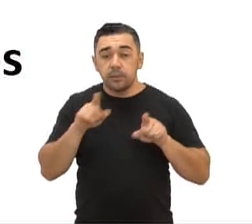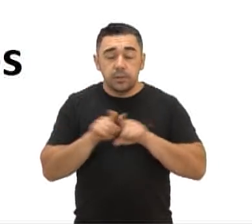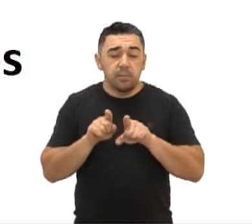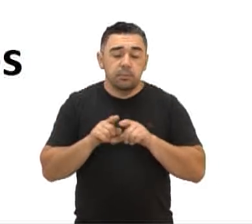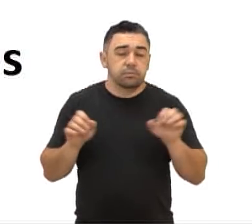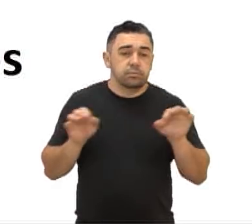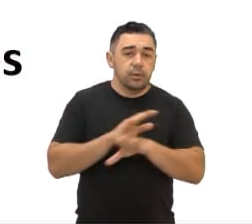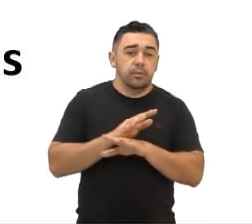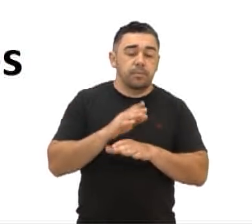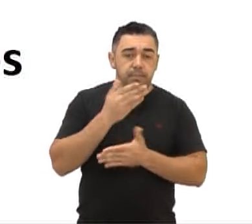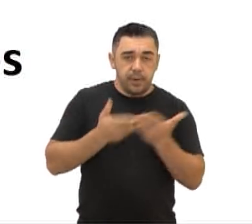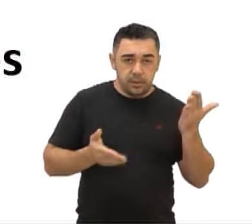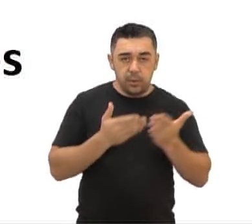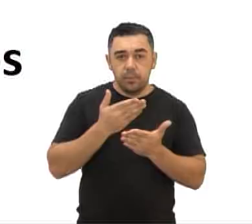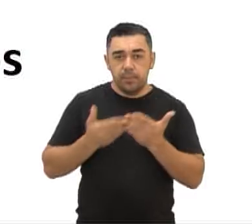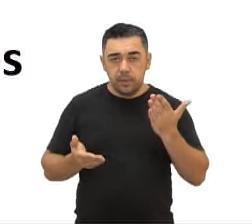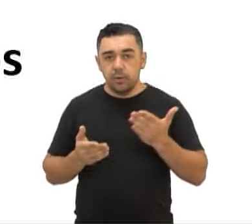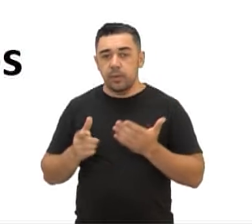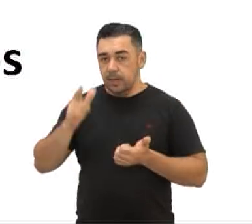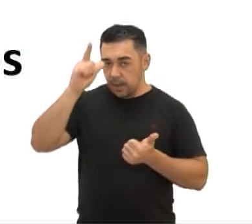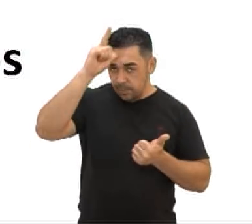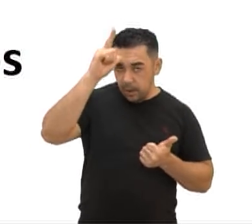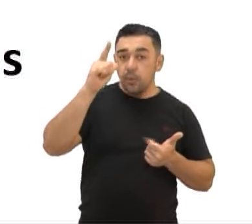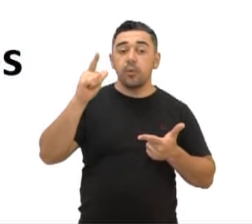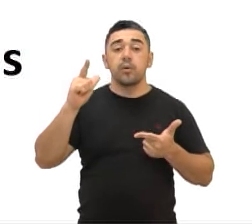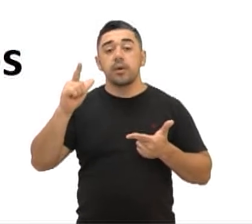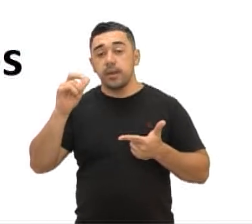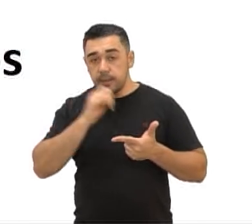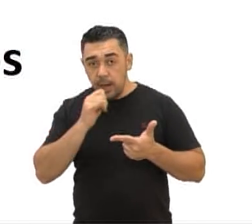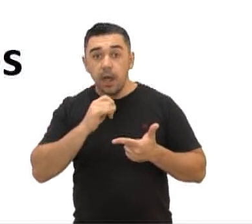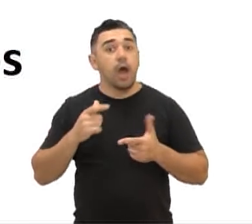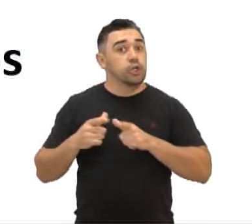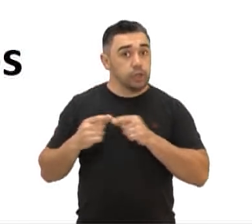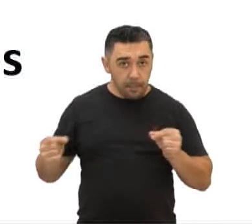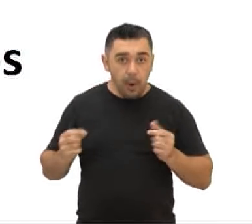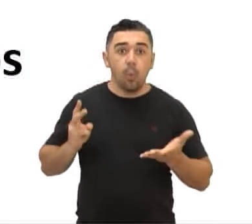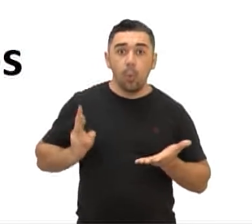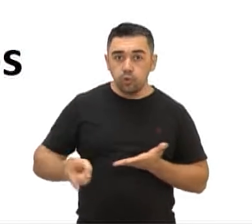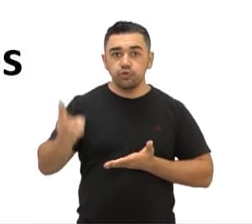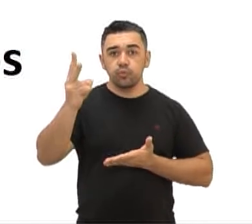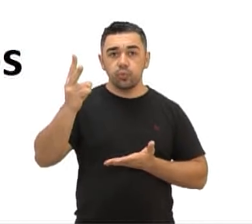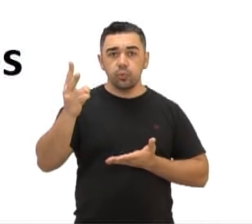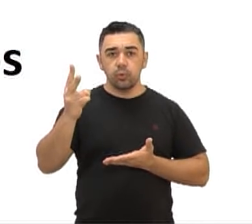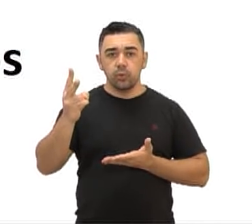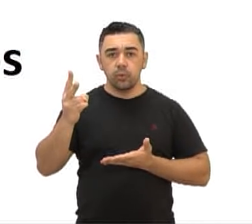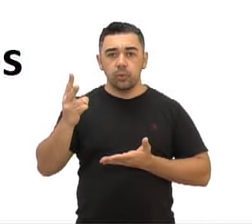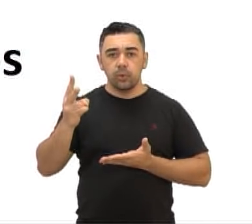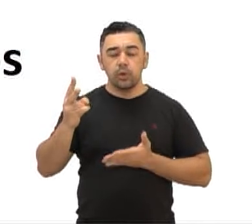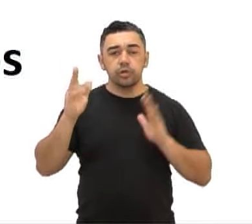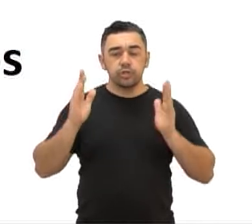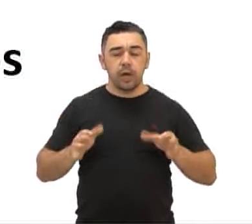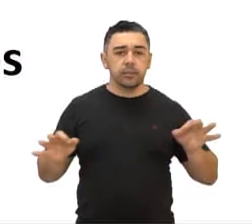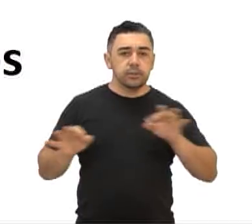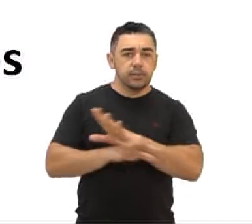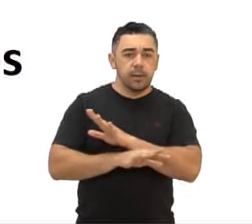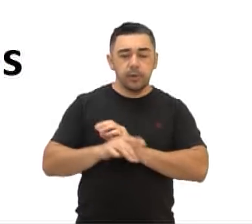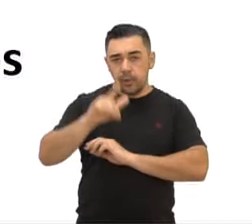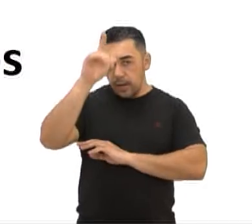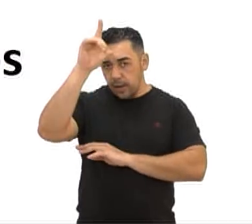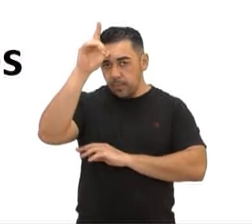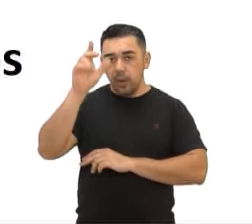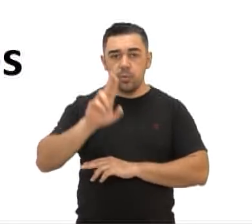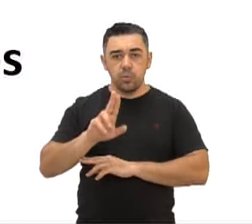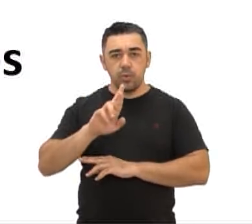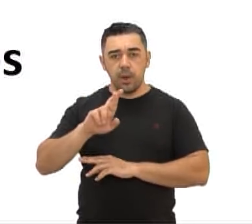lembra? Itália e a Alemanha se renderam, o Japão seguiu. Após derrotar a Alemanha, a União